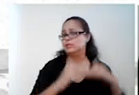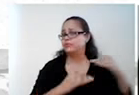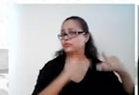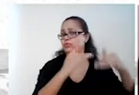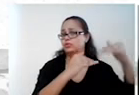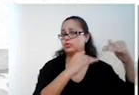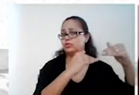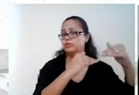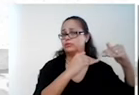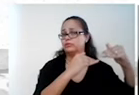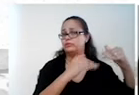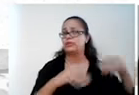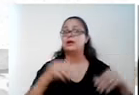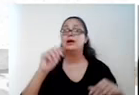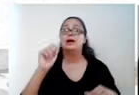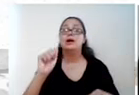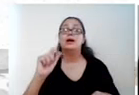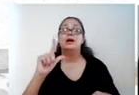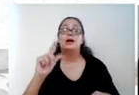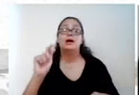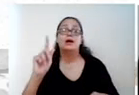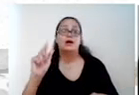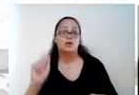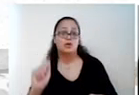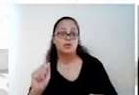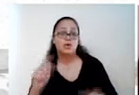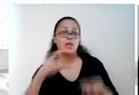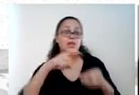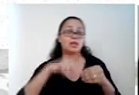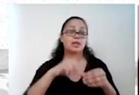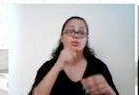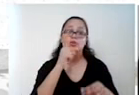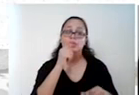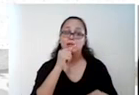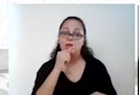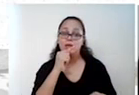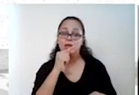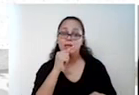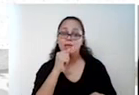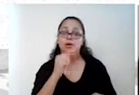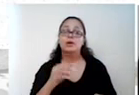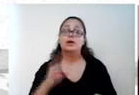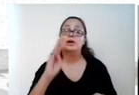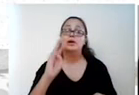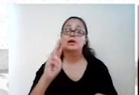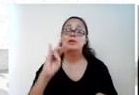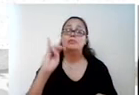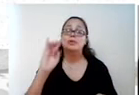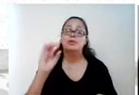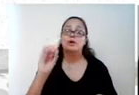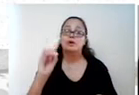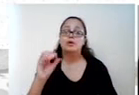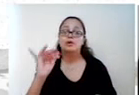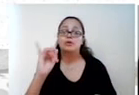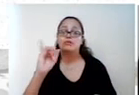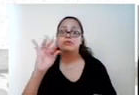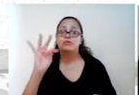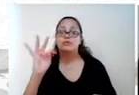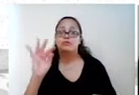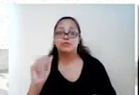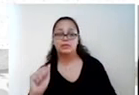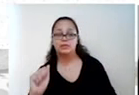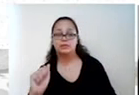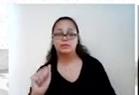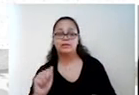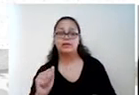a alga está dentro d'água, a briófita fora d'água. Para viver fora d'água, é importante que haja um revestimento que